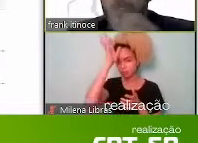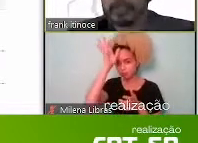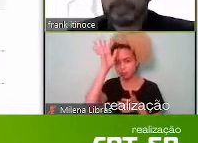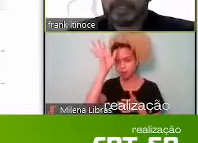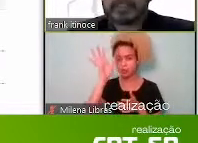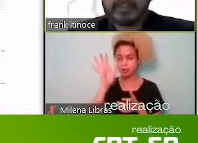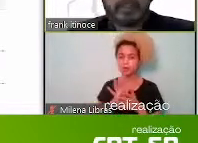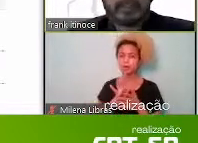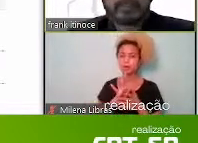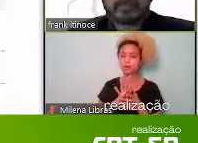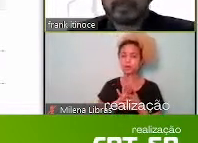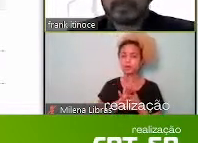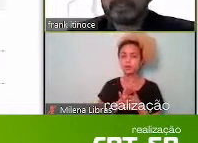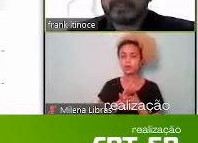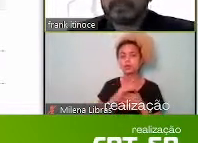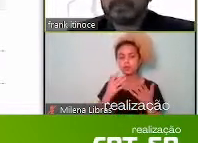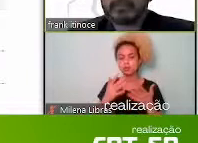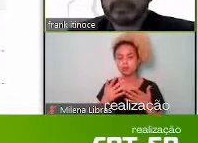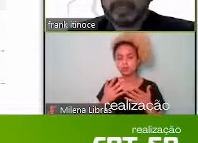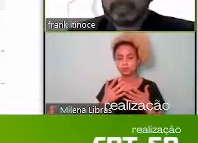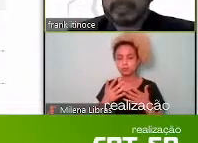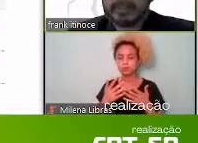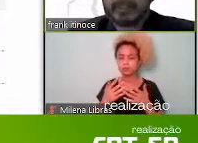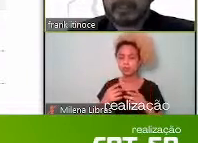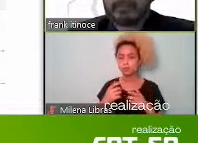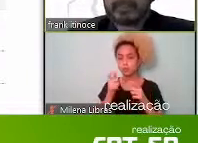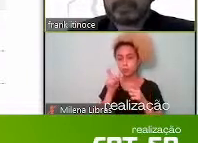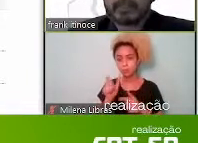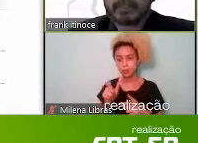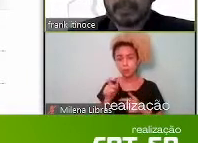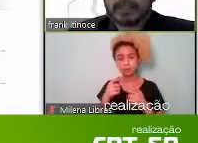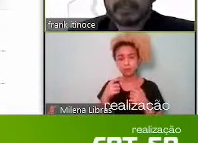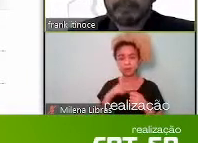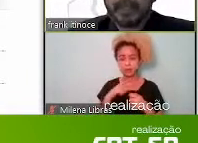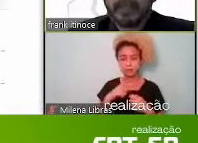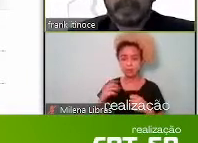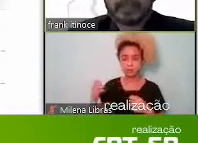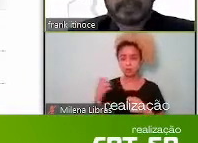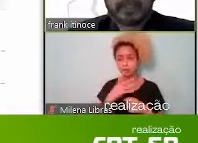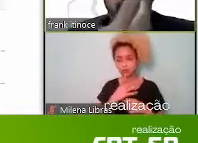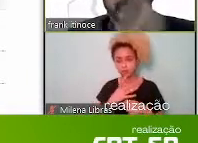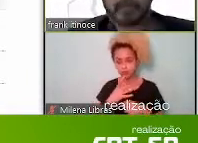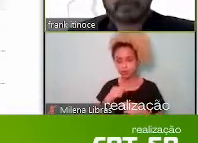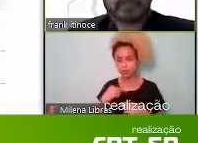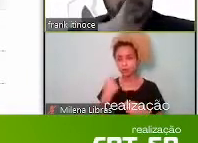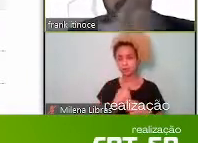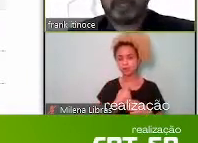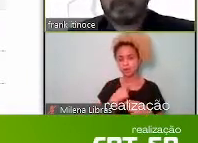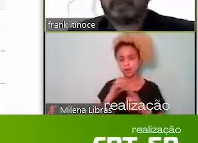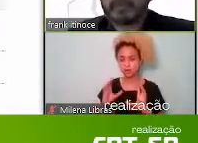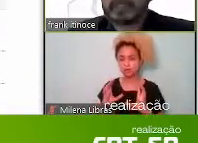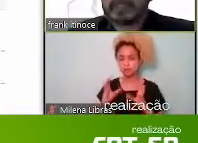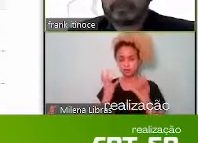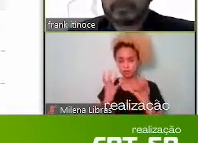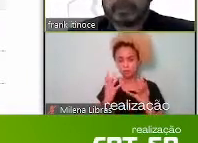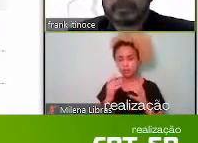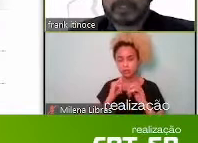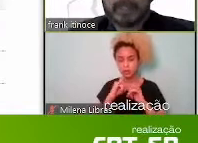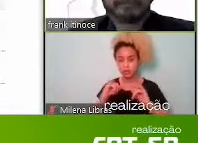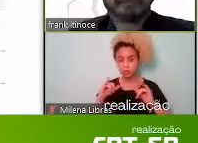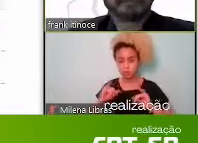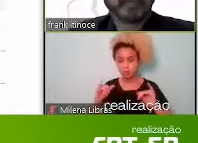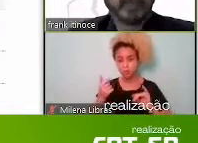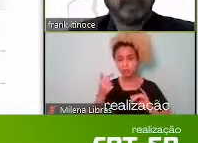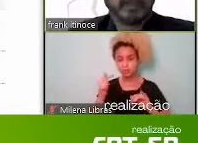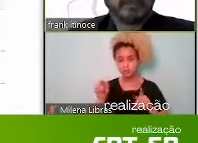as corporações. Então, toda vez que uma corporação tem uma inovação tecnológica, a gente tem eventos que a gente acaba compartilhando com os outros,